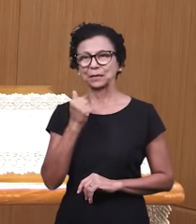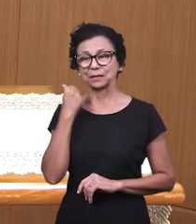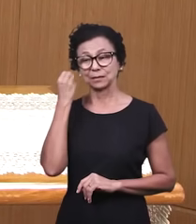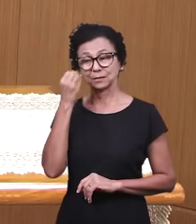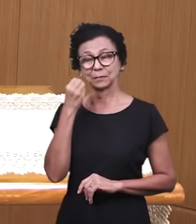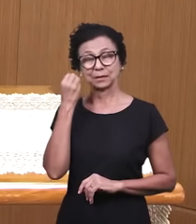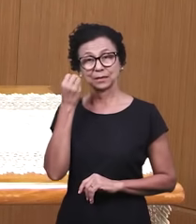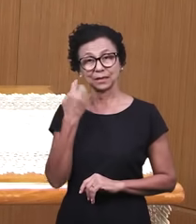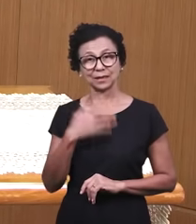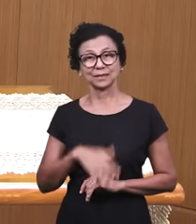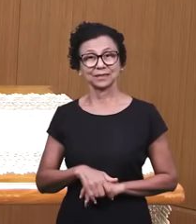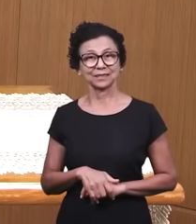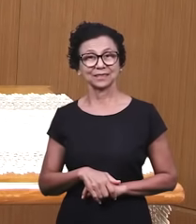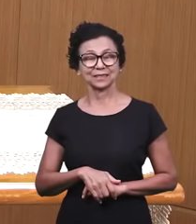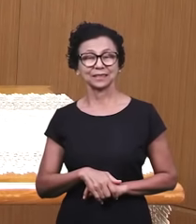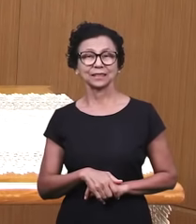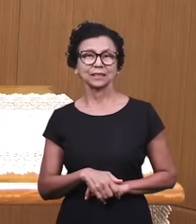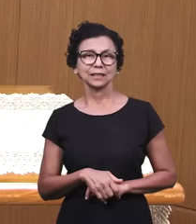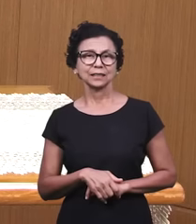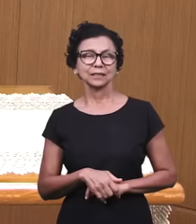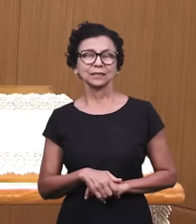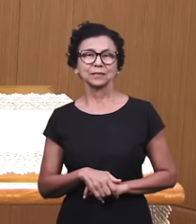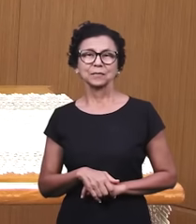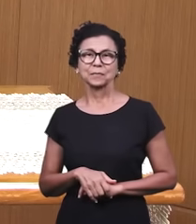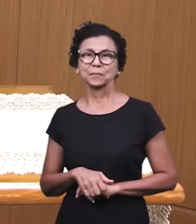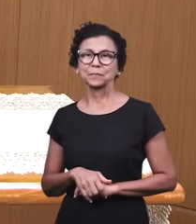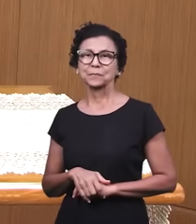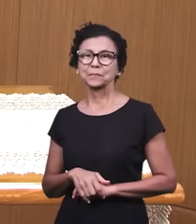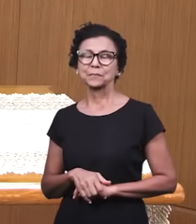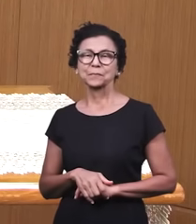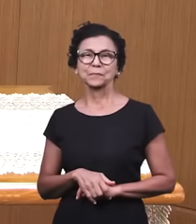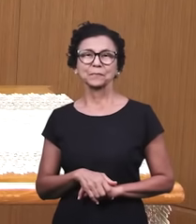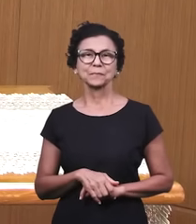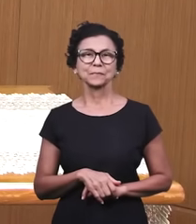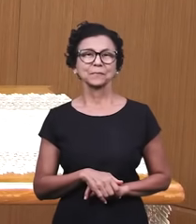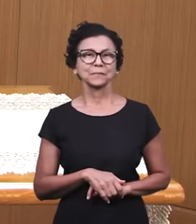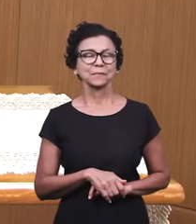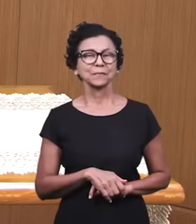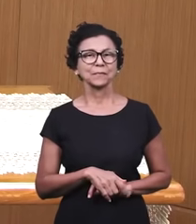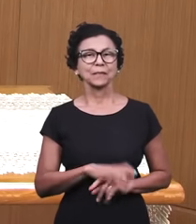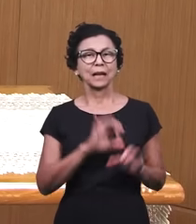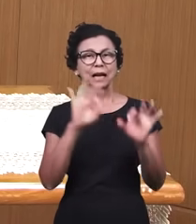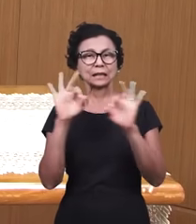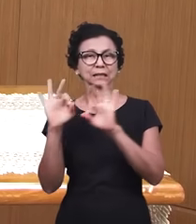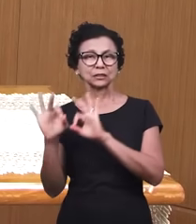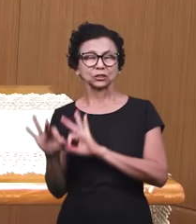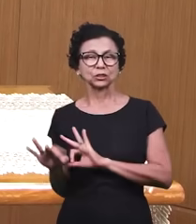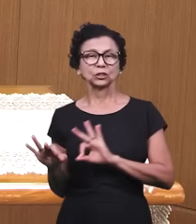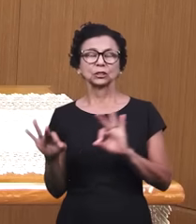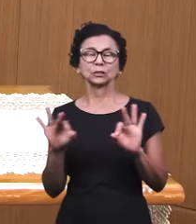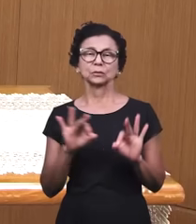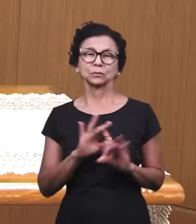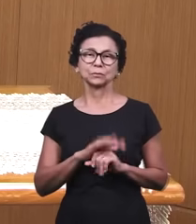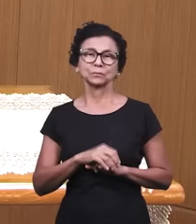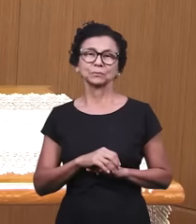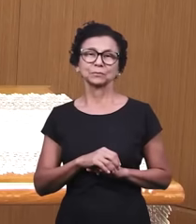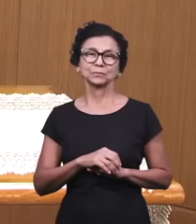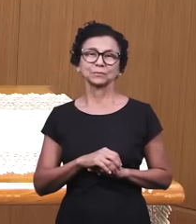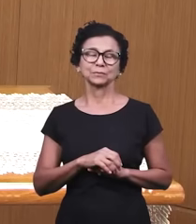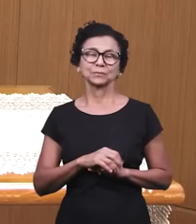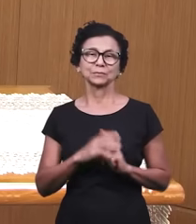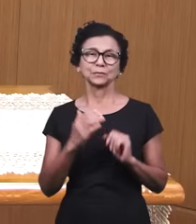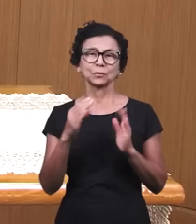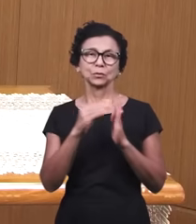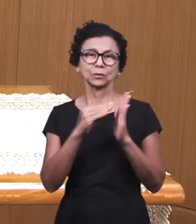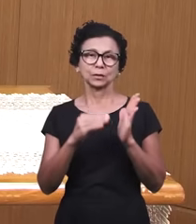experiência a respeito daquilo que você tem vivido através do nosso casal e em todas as plataformas da Igreja Cristã